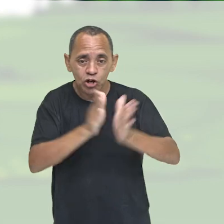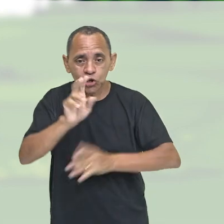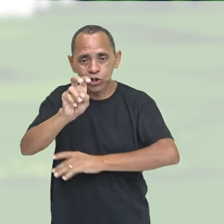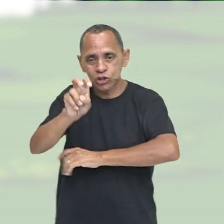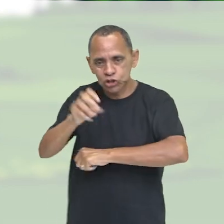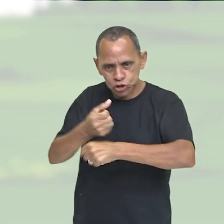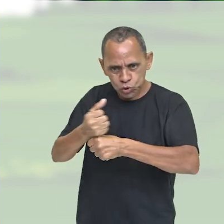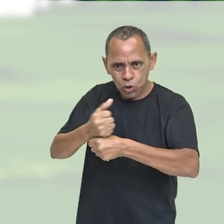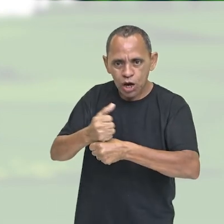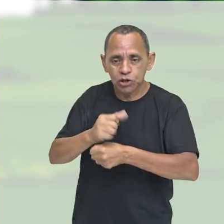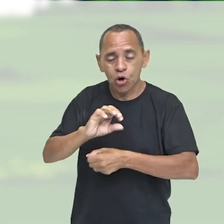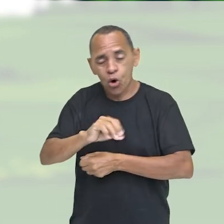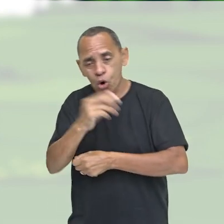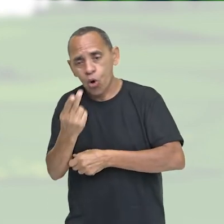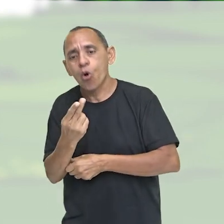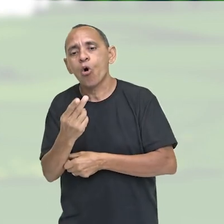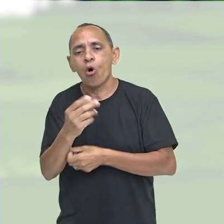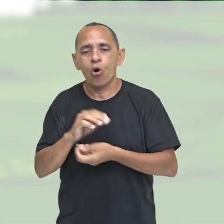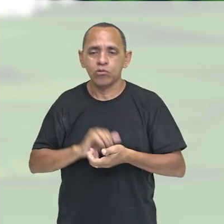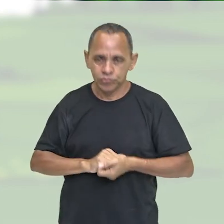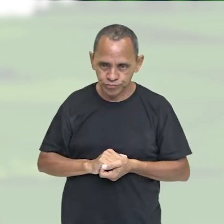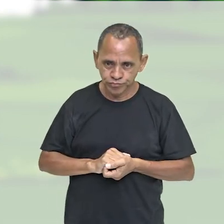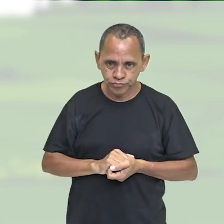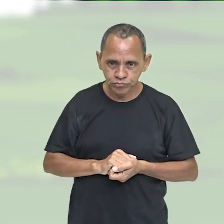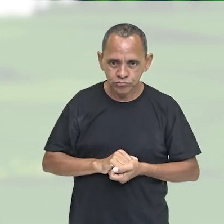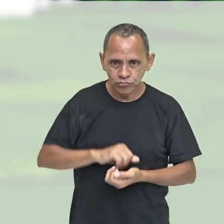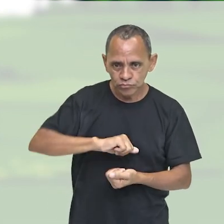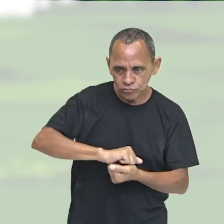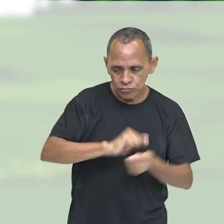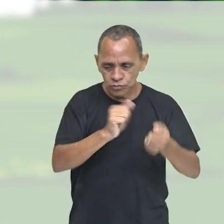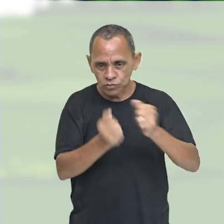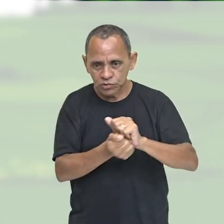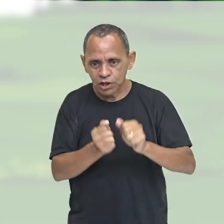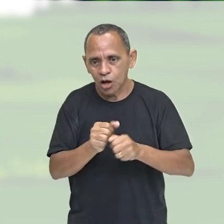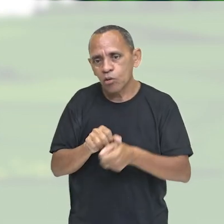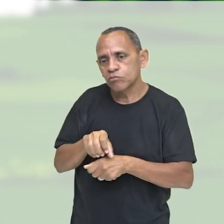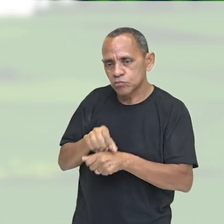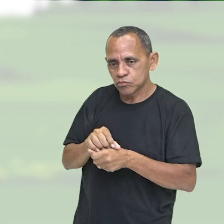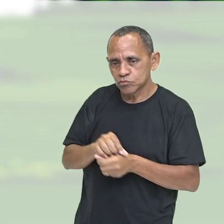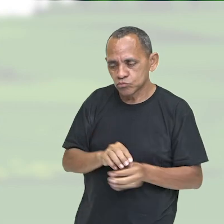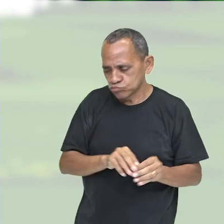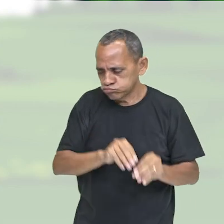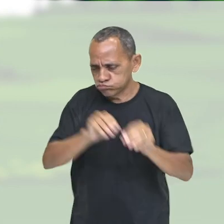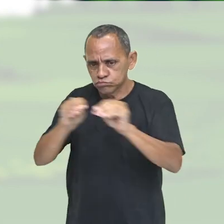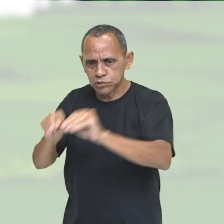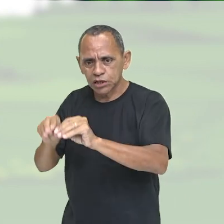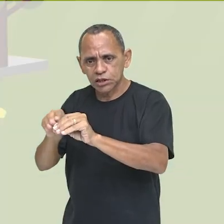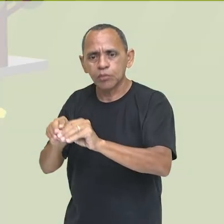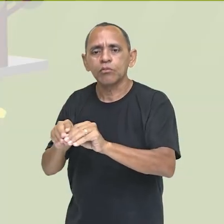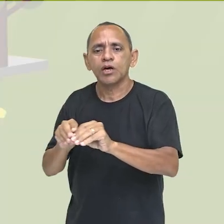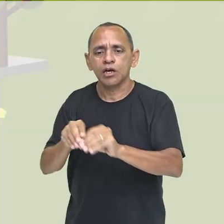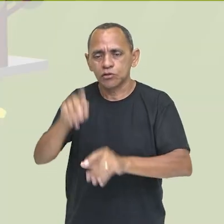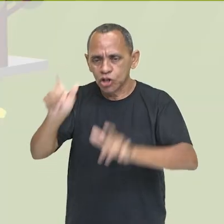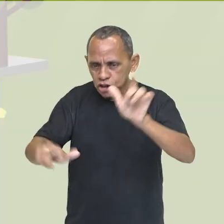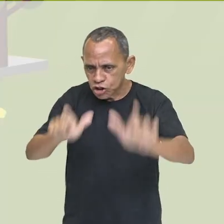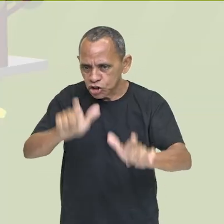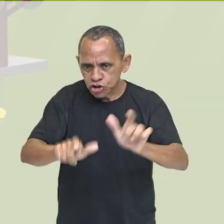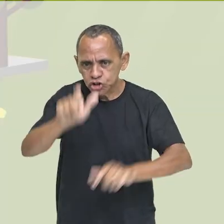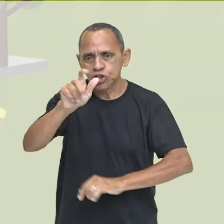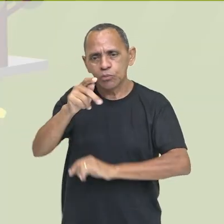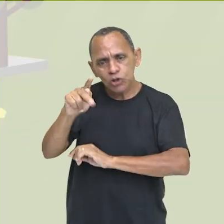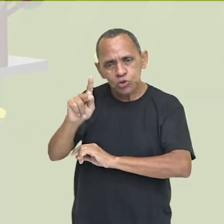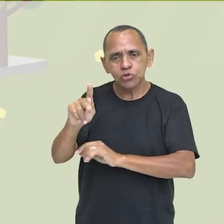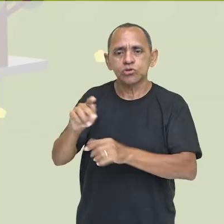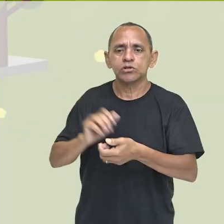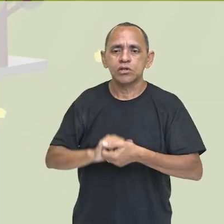essa energia a outro imóvel, desde que seja na mesma área da distribuidora e possua a mesma titularidade. Com a instalação de um